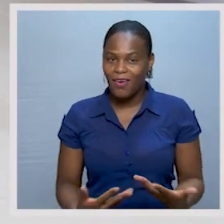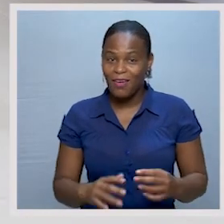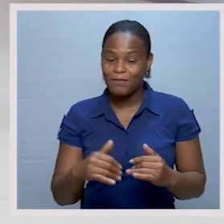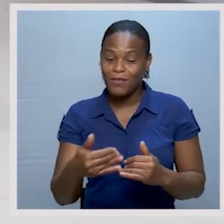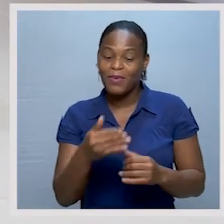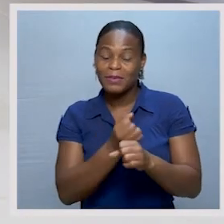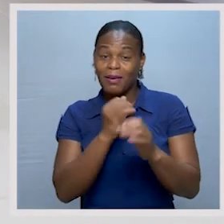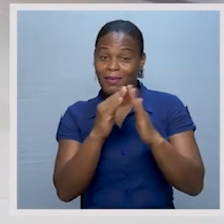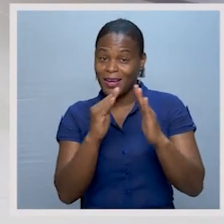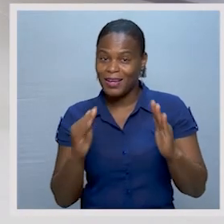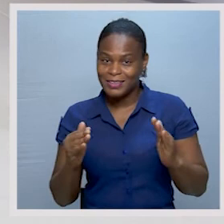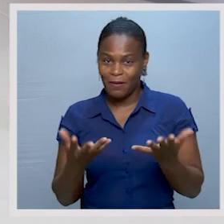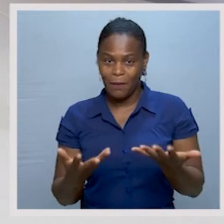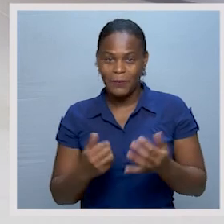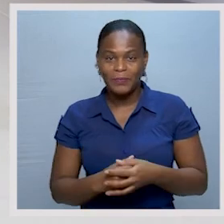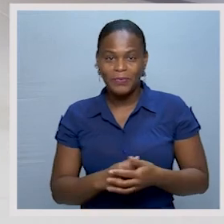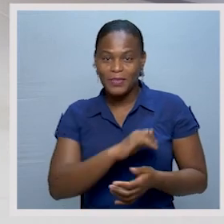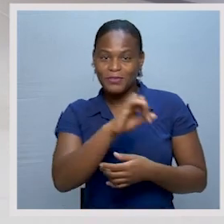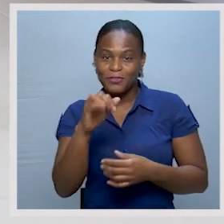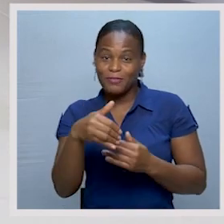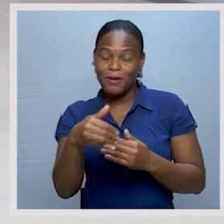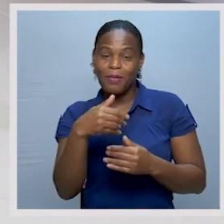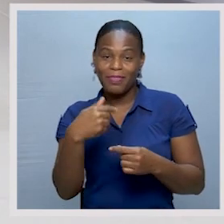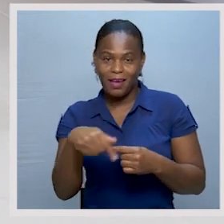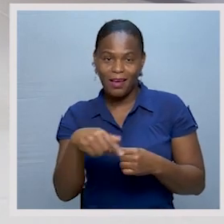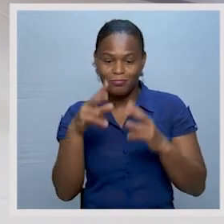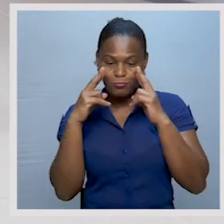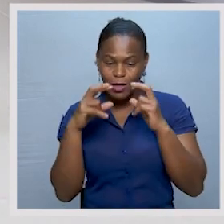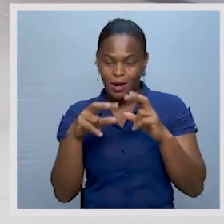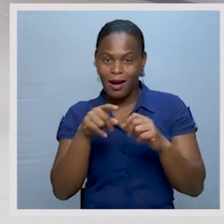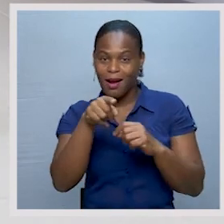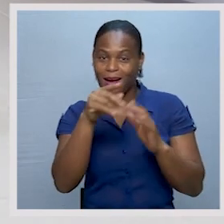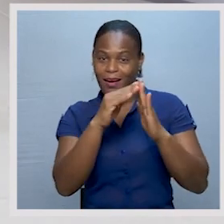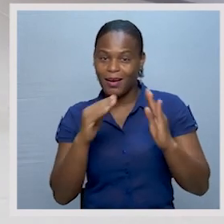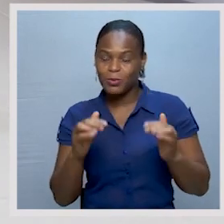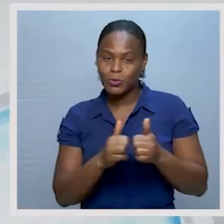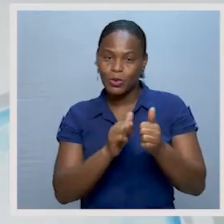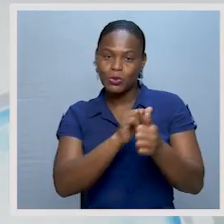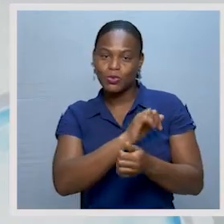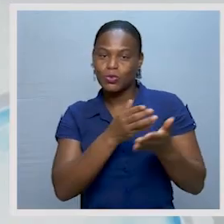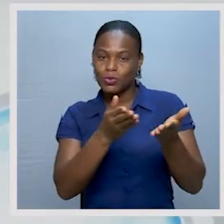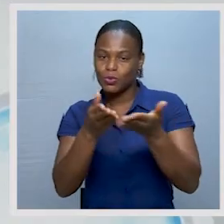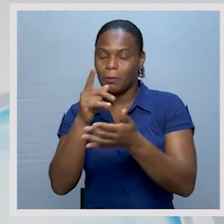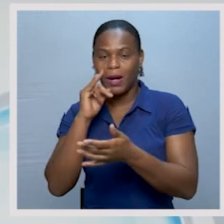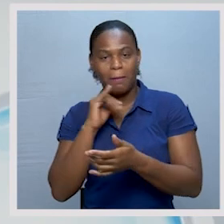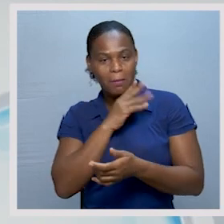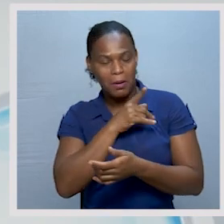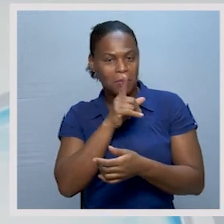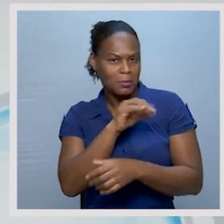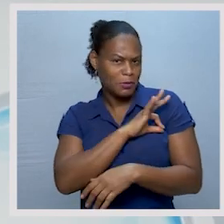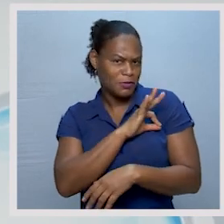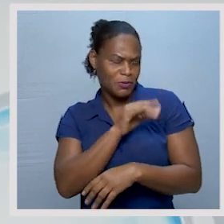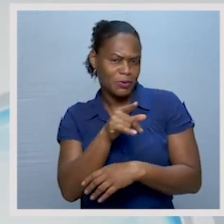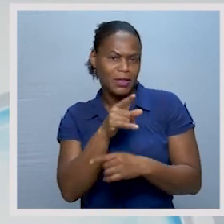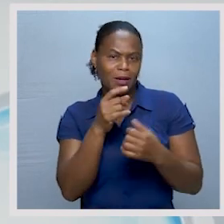Vou passar para o trabalho de casa. Vocês vão ter que pesquisar lá em casa, com a ajuda dos pais e também dos